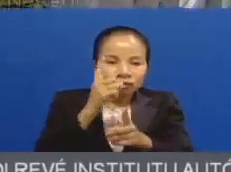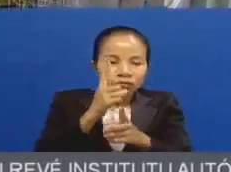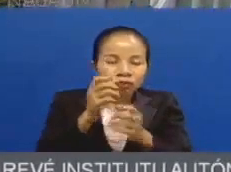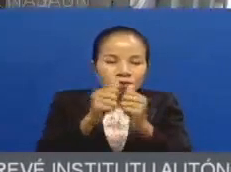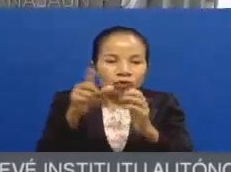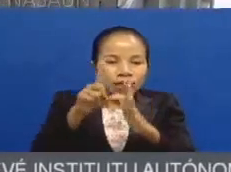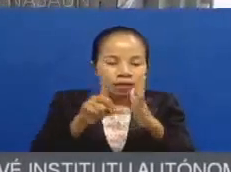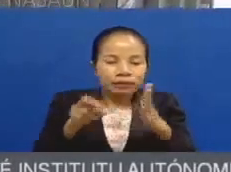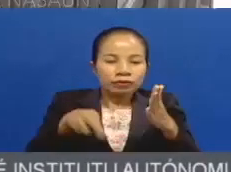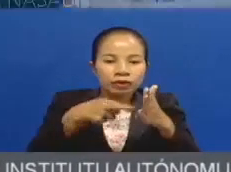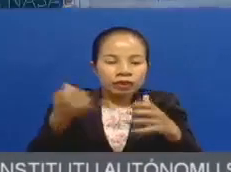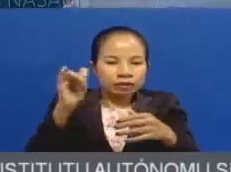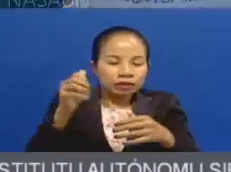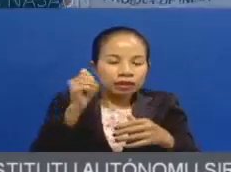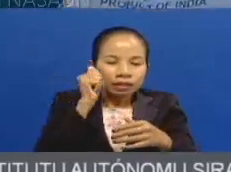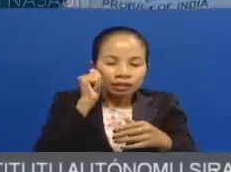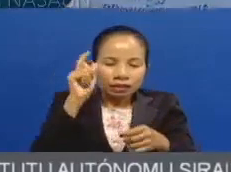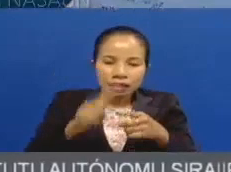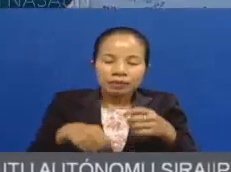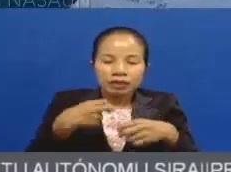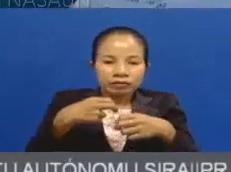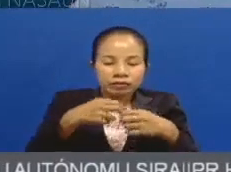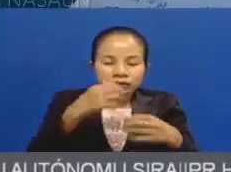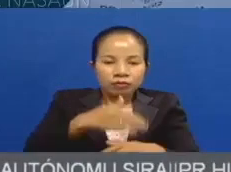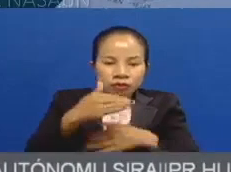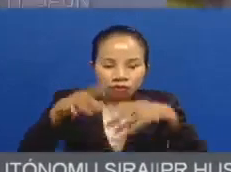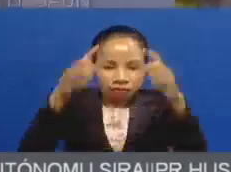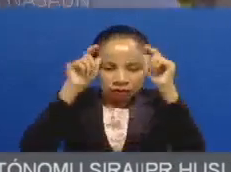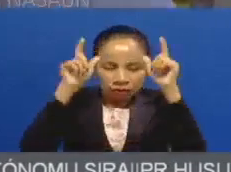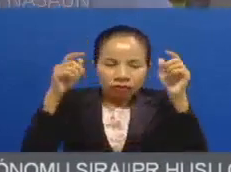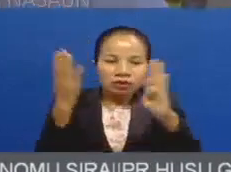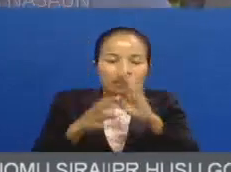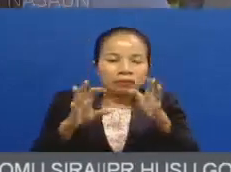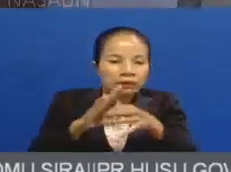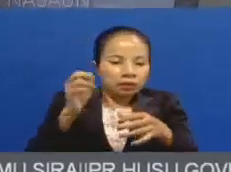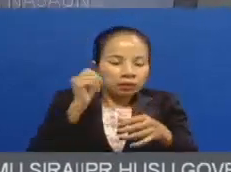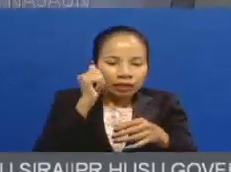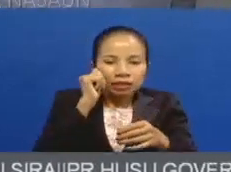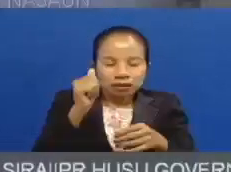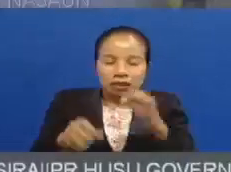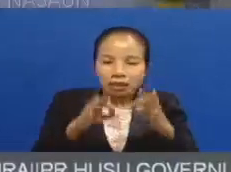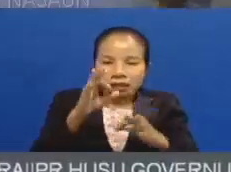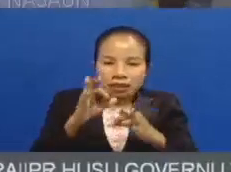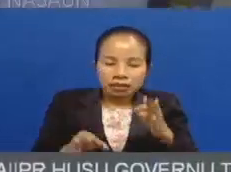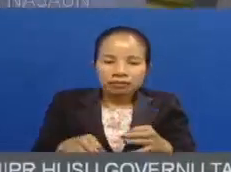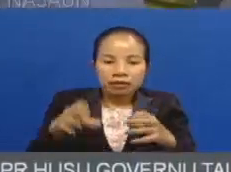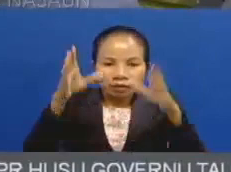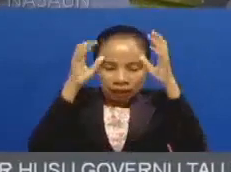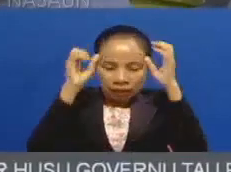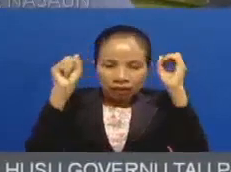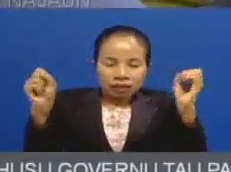regra sira e a ASEANian, o de la bele dificulta processo Timor-Leste ne adesão ba membro ASEAN, mas que não é se festado